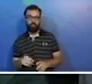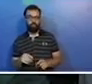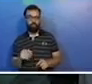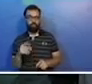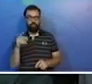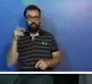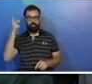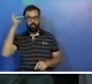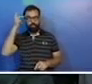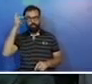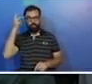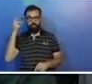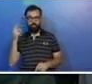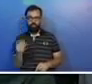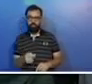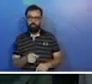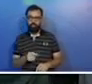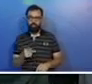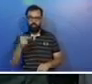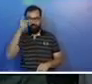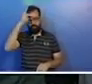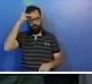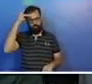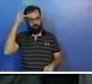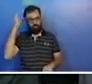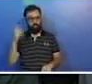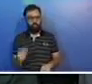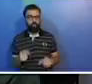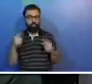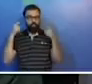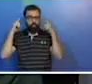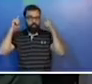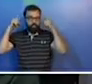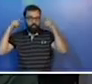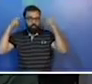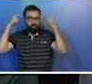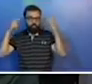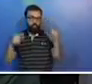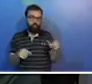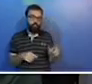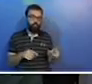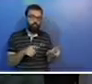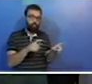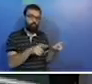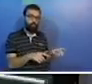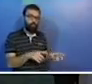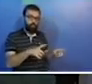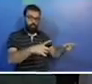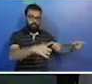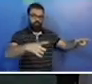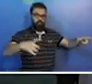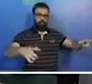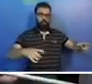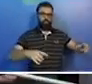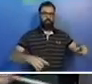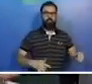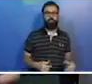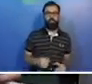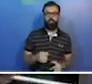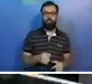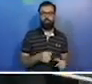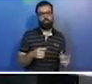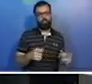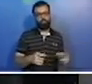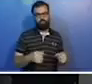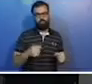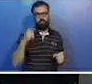de ovelhas. Eles criavam ovelhas em pastos fartos, tinha bastante pasto, elas ficavam fortes. Para